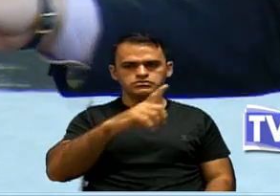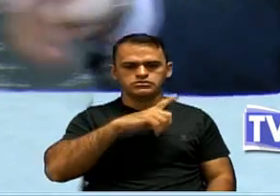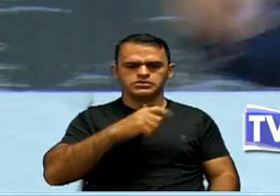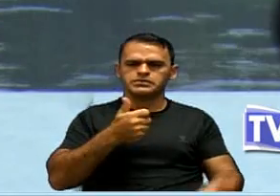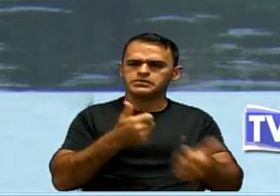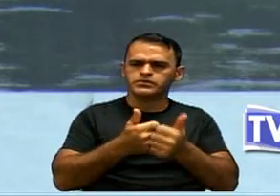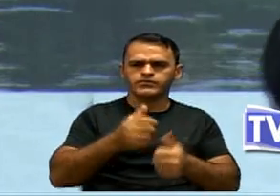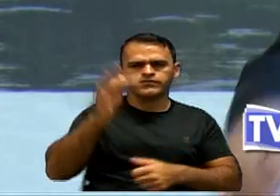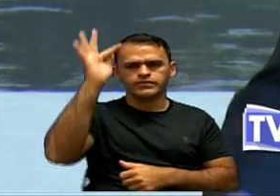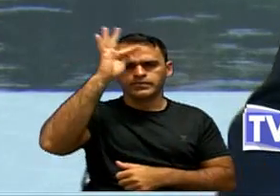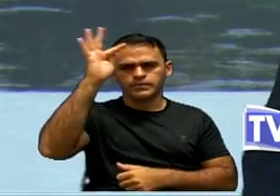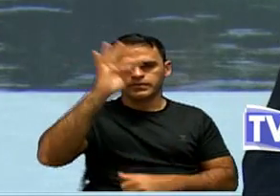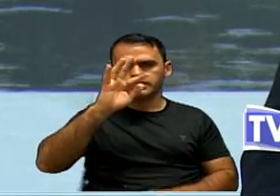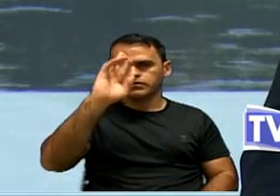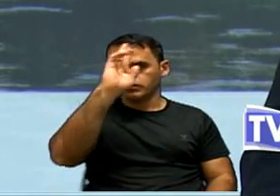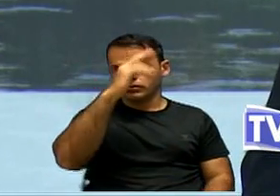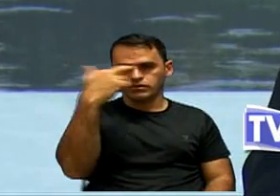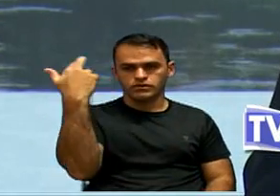vereador Fausto, vereador Renan.